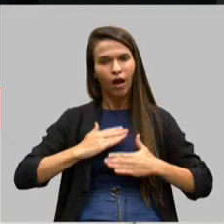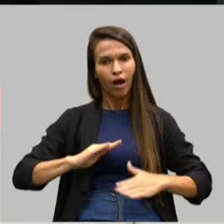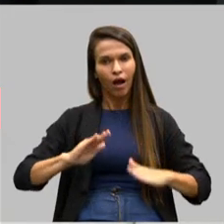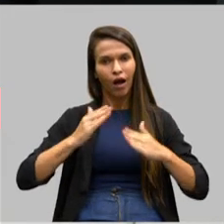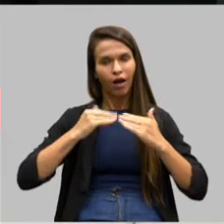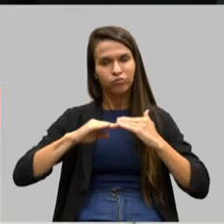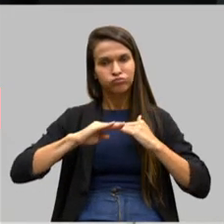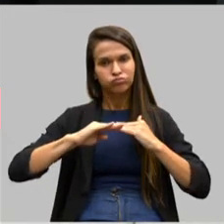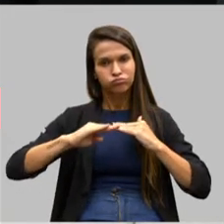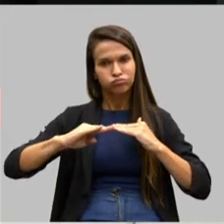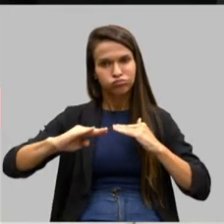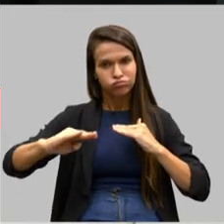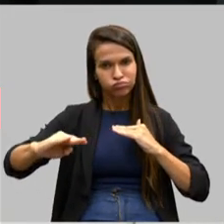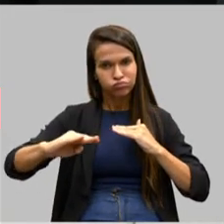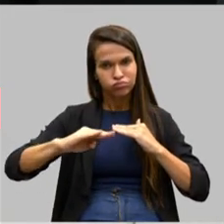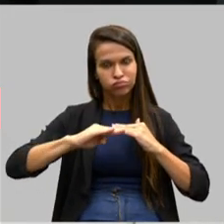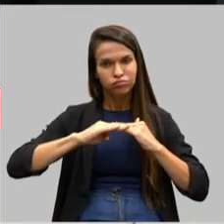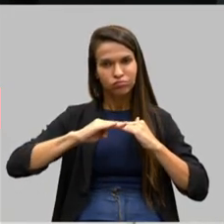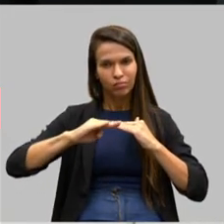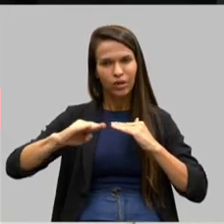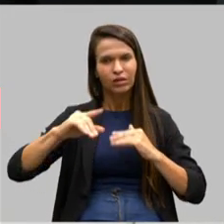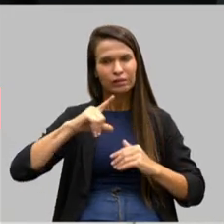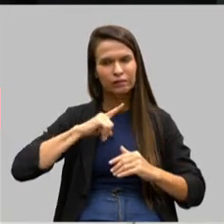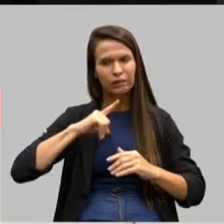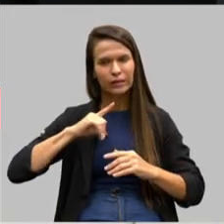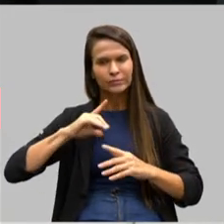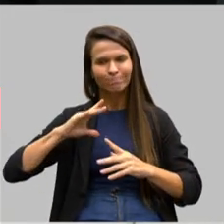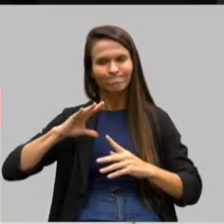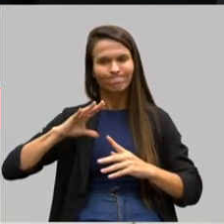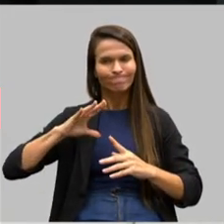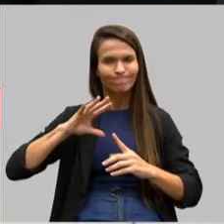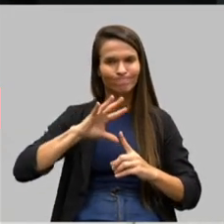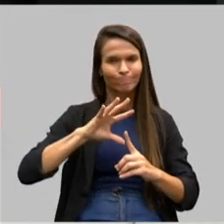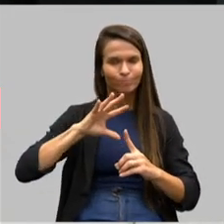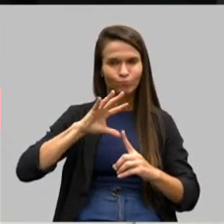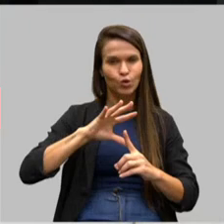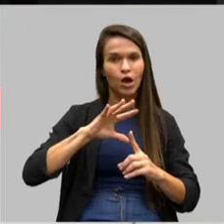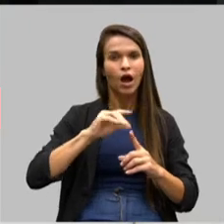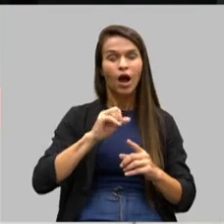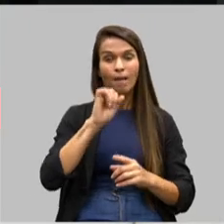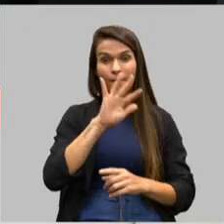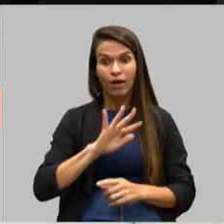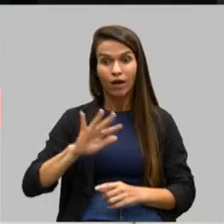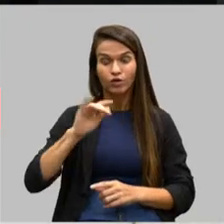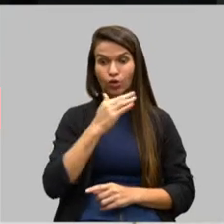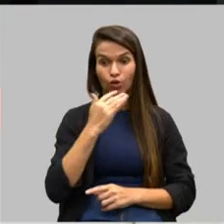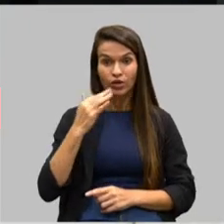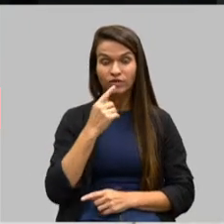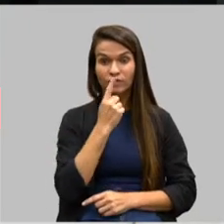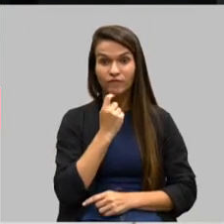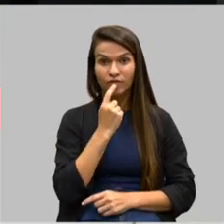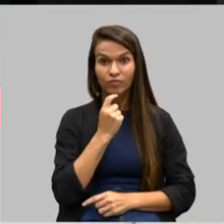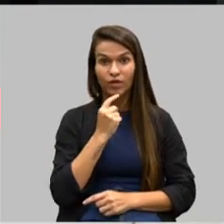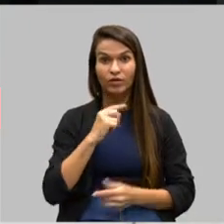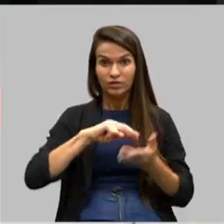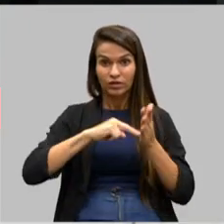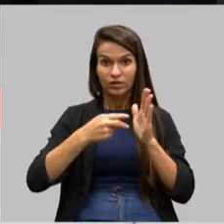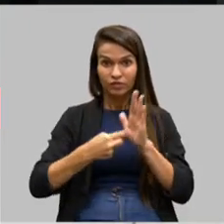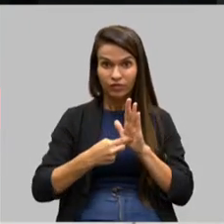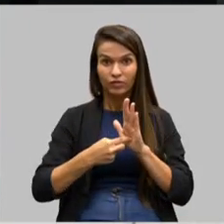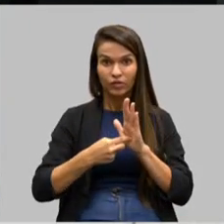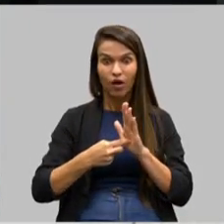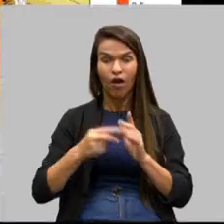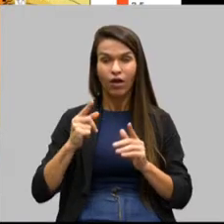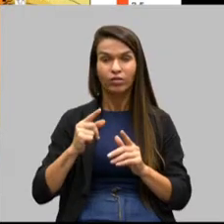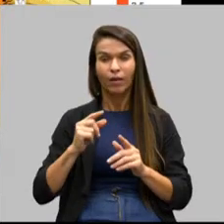há predomínio de alta pressão, as minhas figuras coloridas em vermelho querem dizer isso, domínio de alta